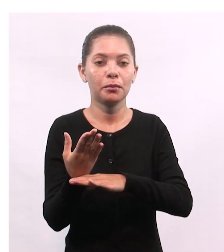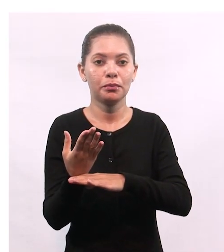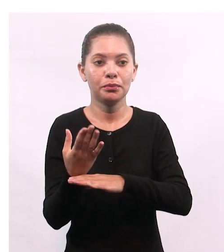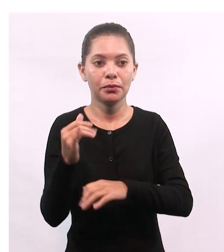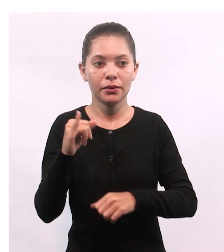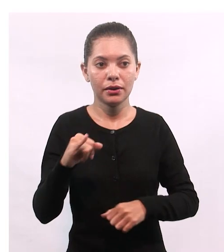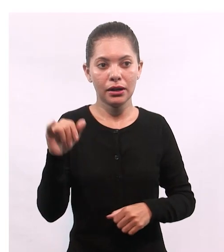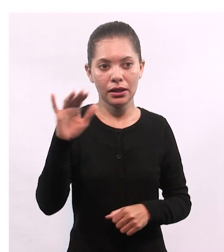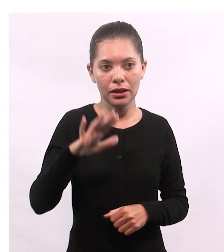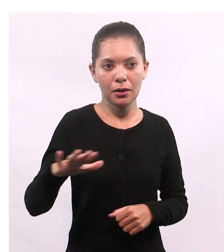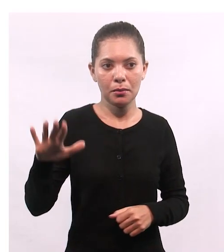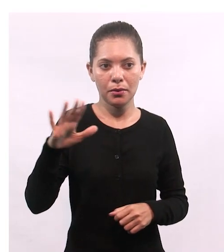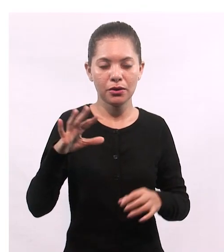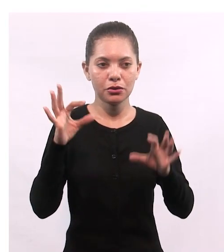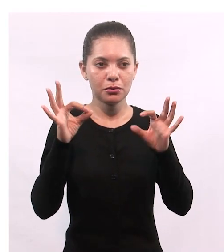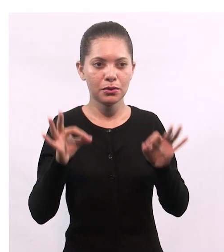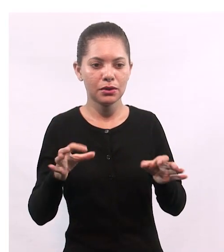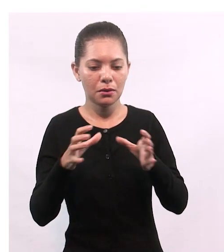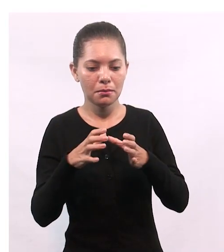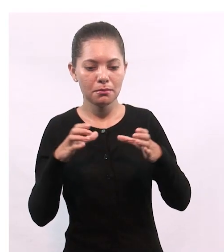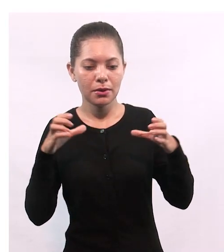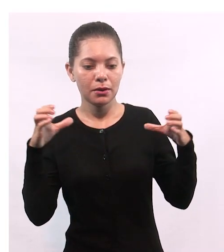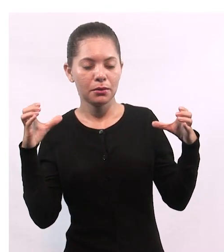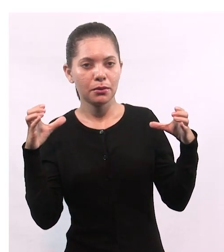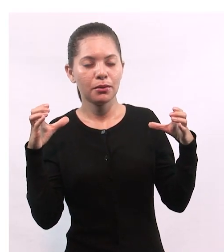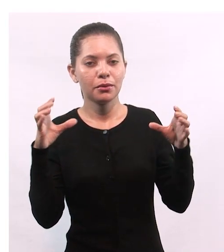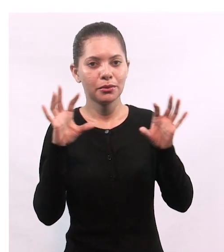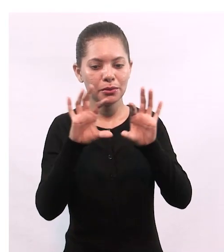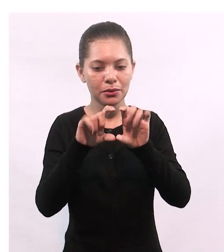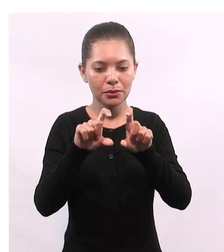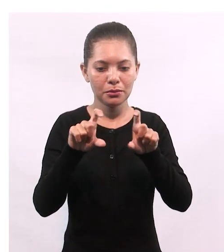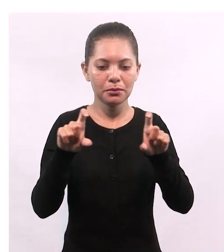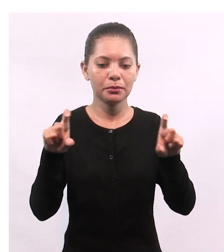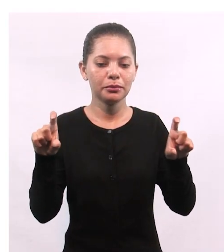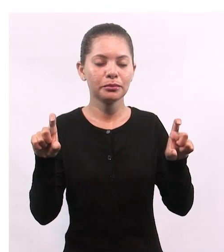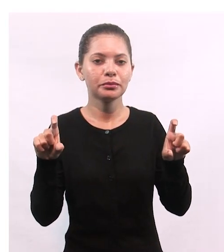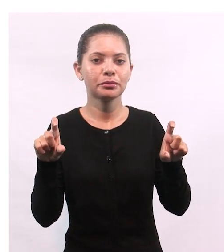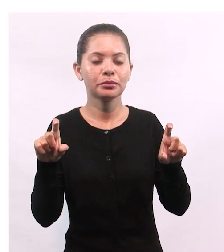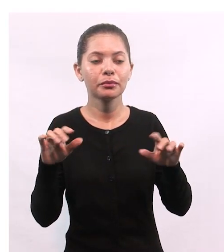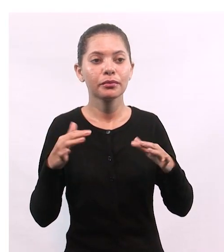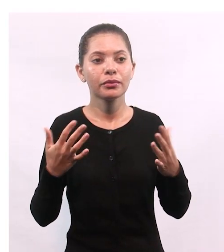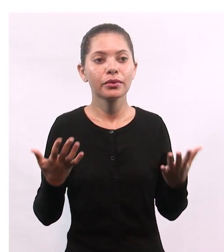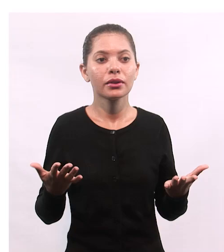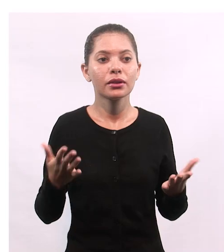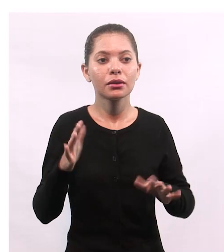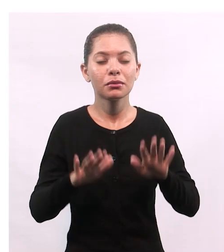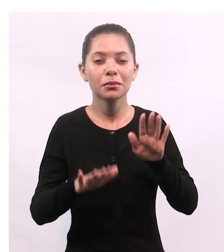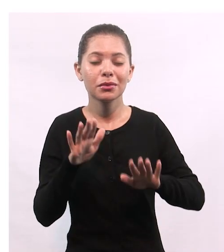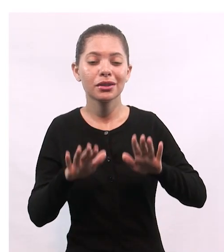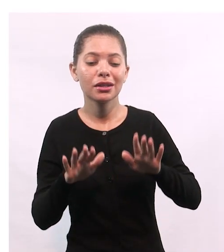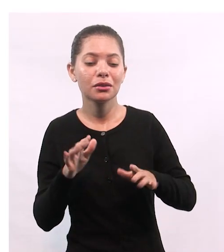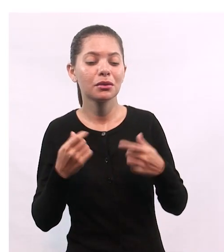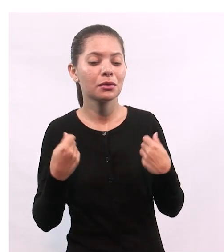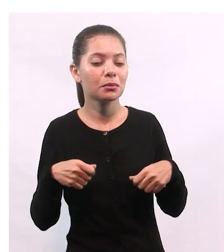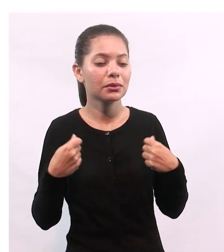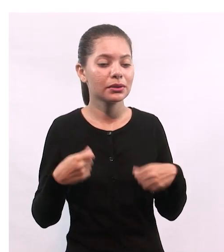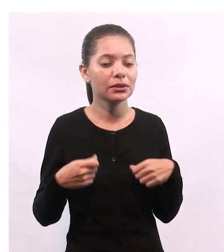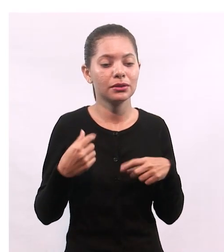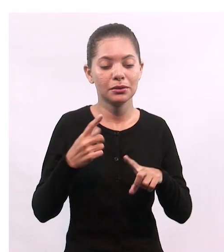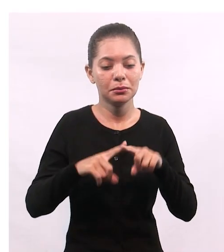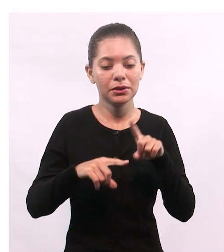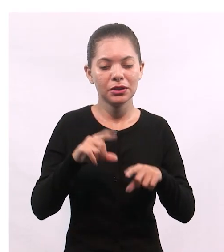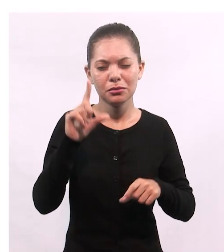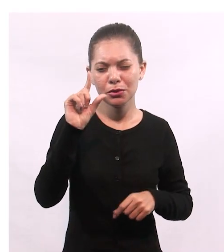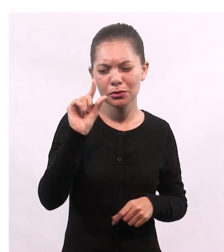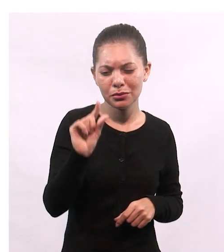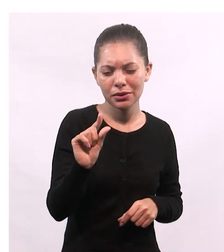interna, com uma precisão maior do que uma régua. Então, dependendo do que eu preciso medir, se for muito pequeno e